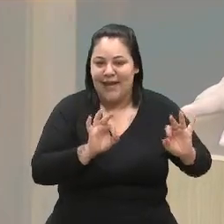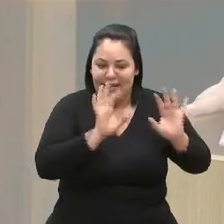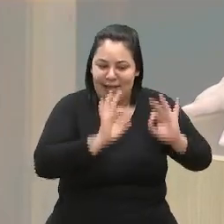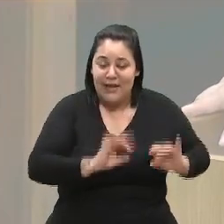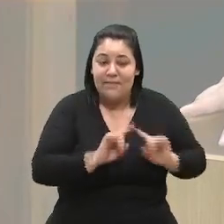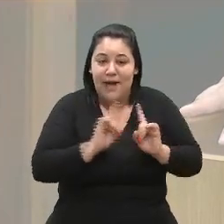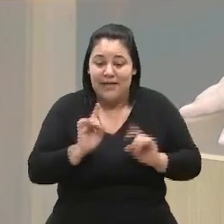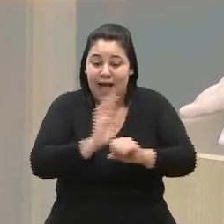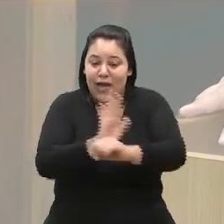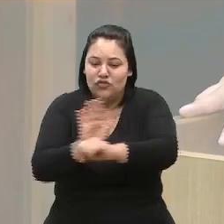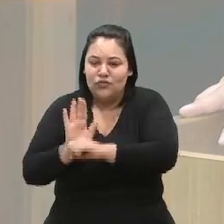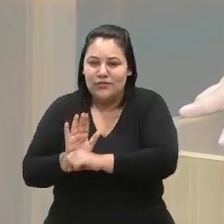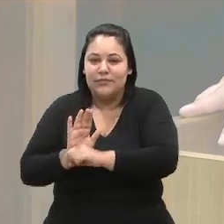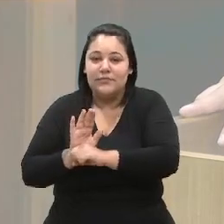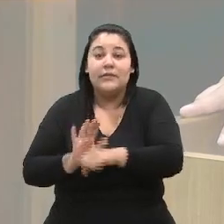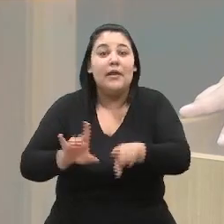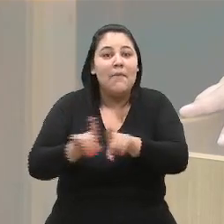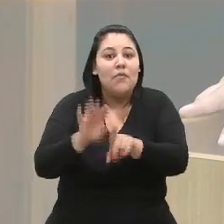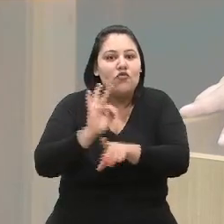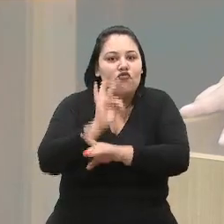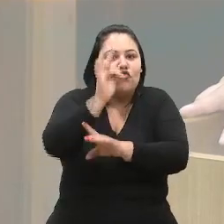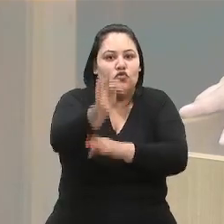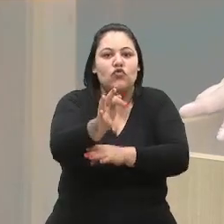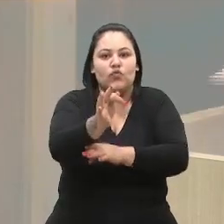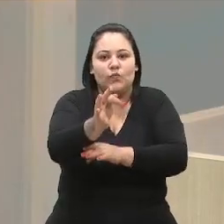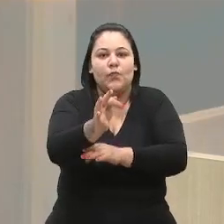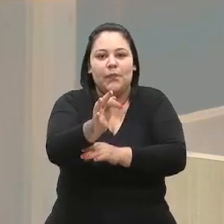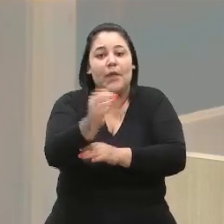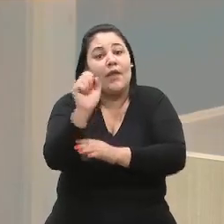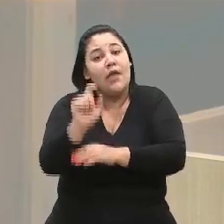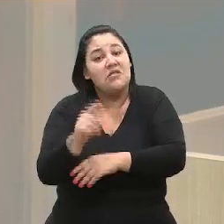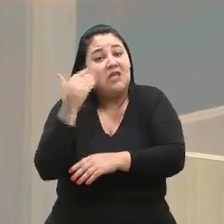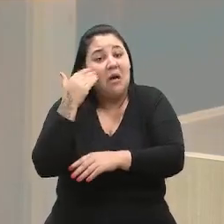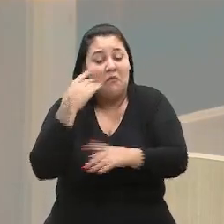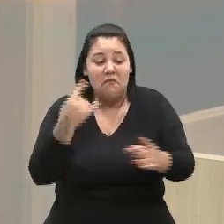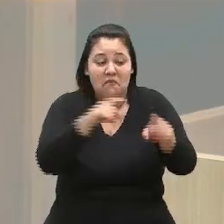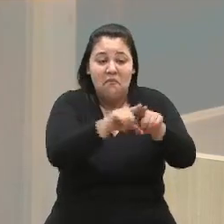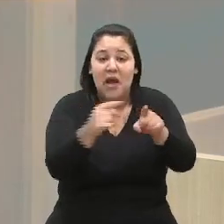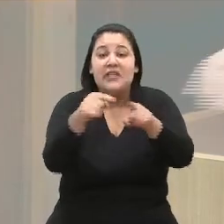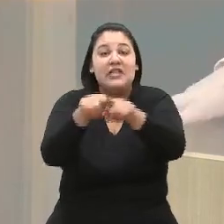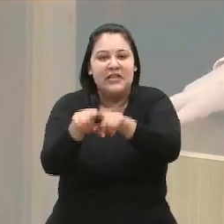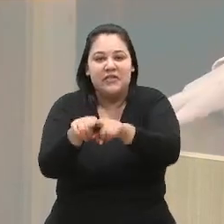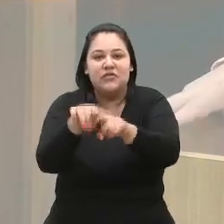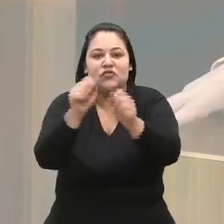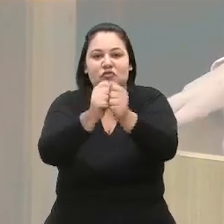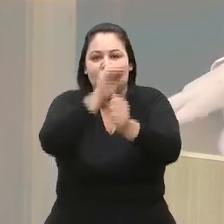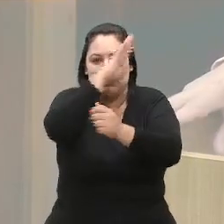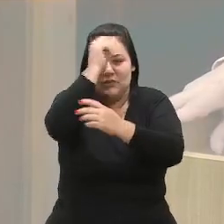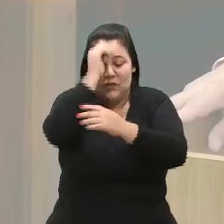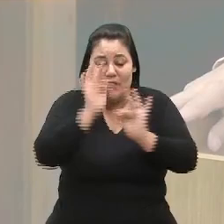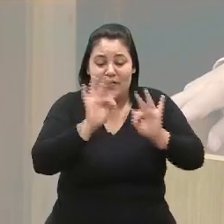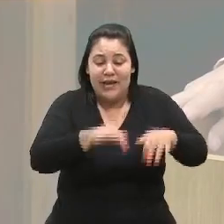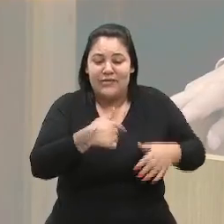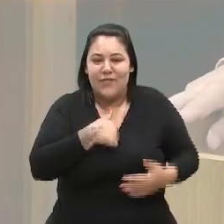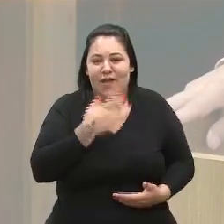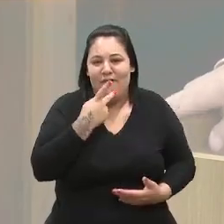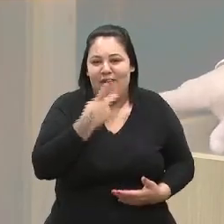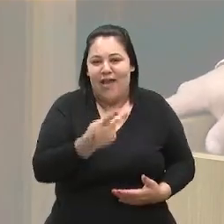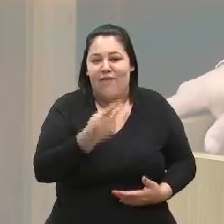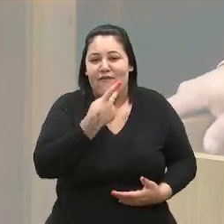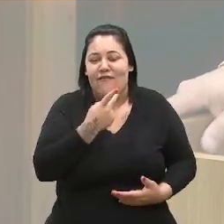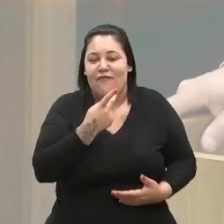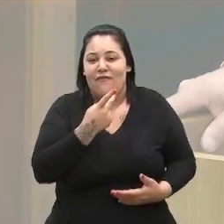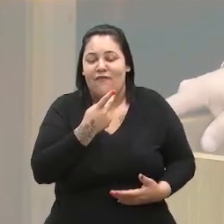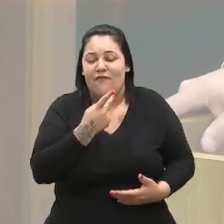futuros convênios da AMA com o município. E concluo a minha fala dizendo que nós precisamos também, quando eu